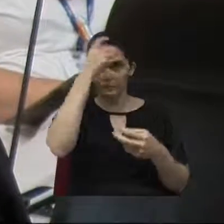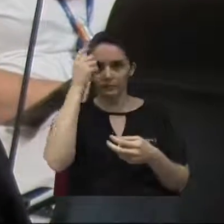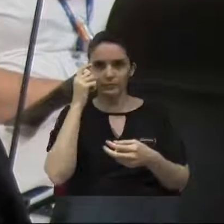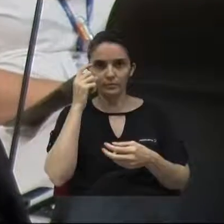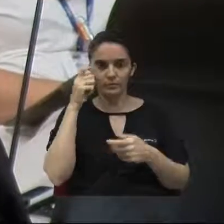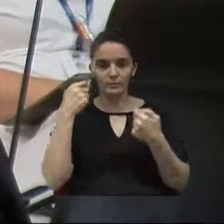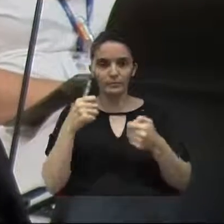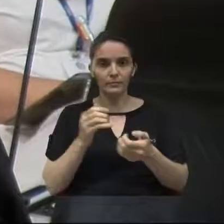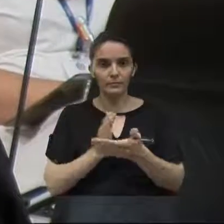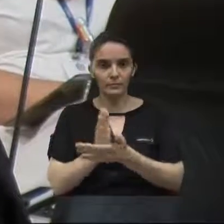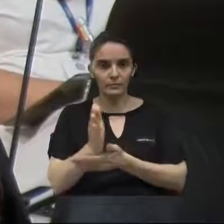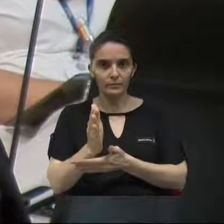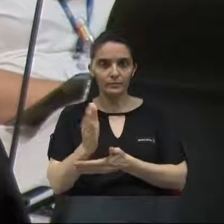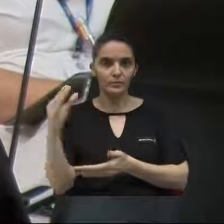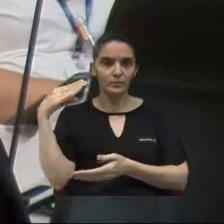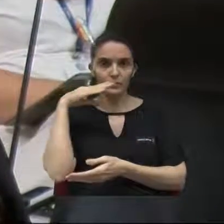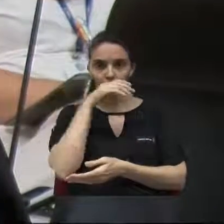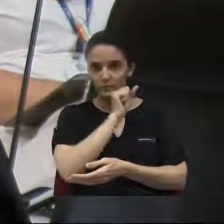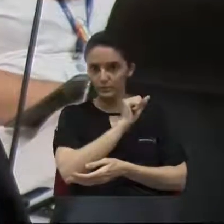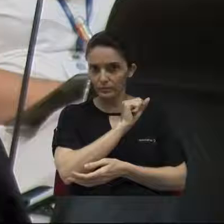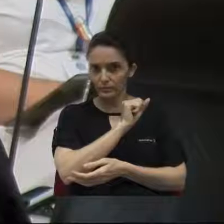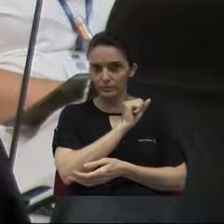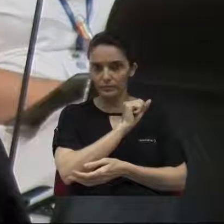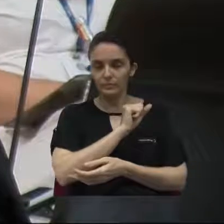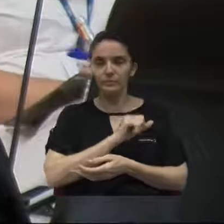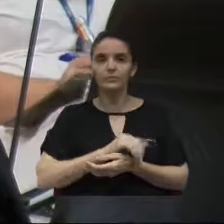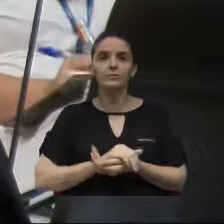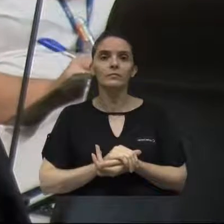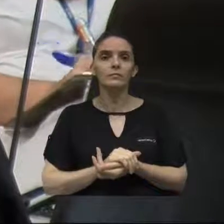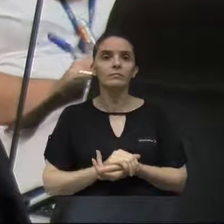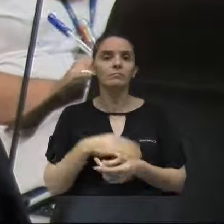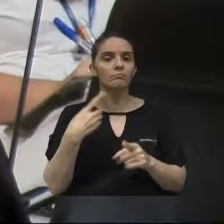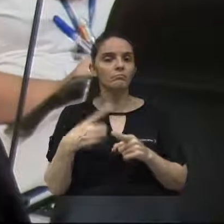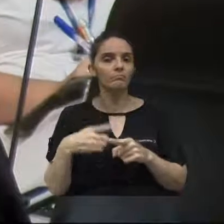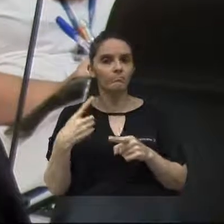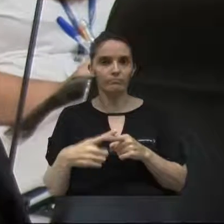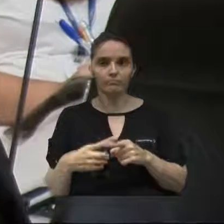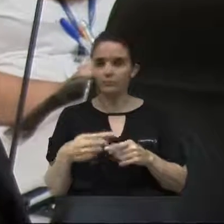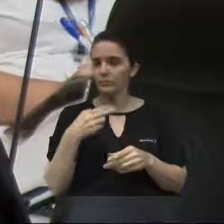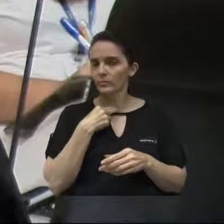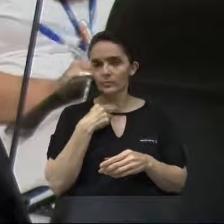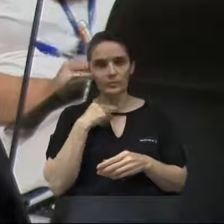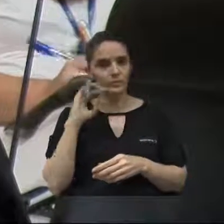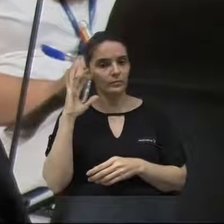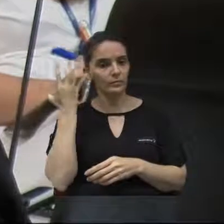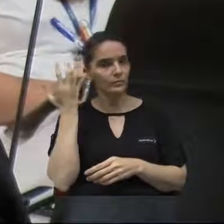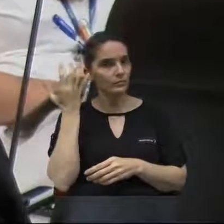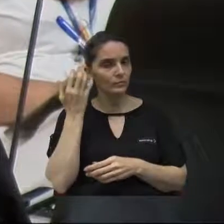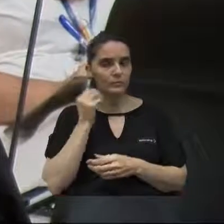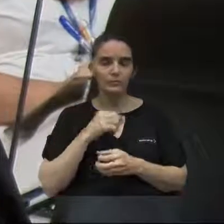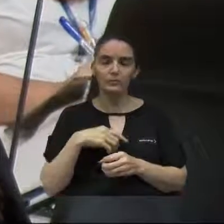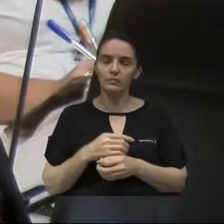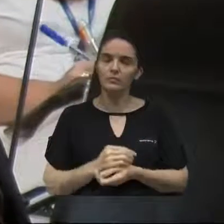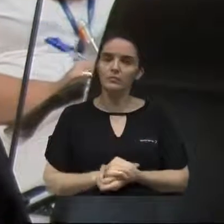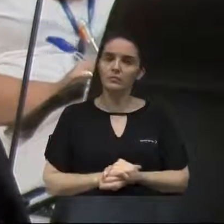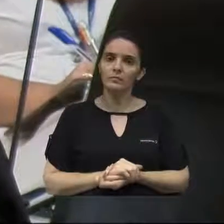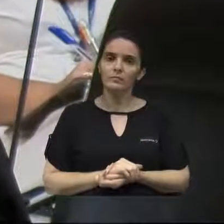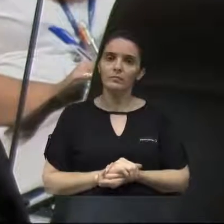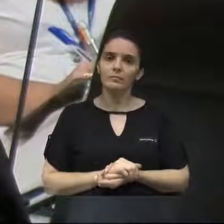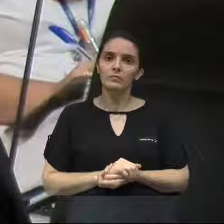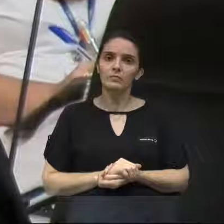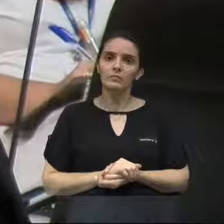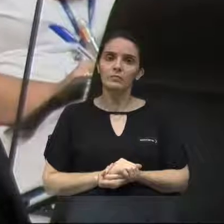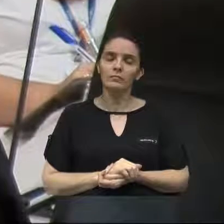mais rápido possível para que falhas dessa natureza não possam ocorrer mais no nosso município. A